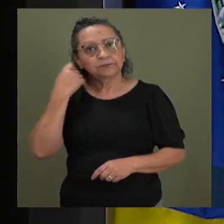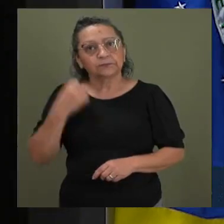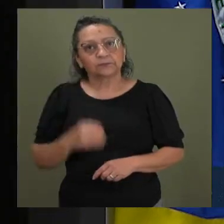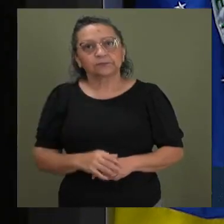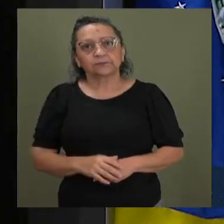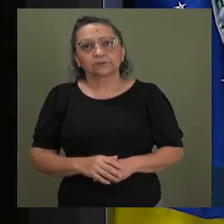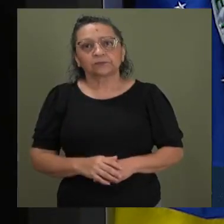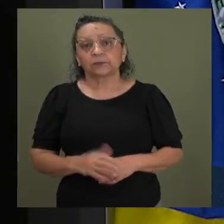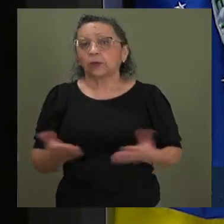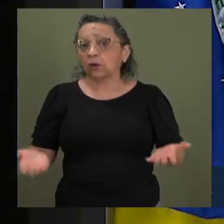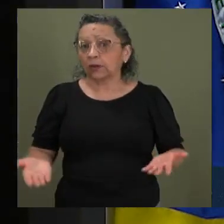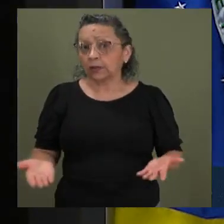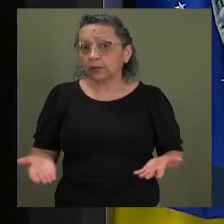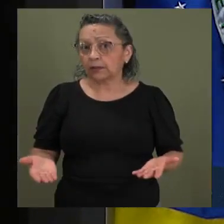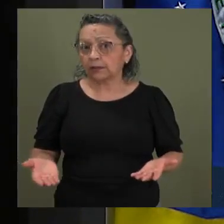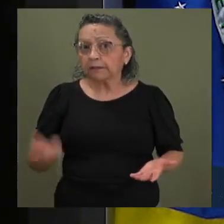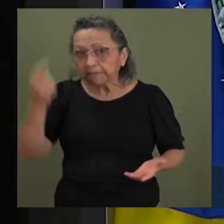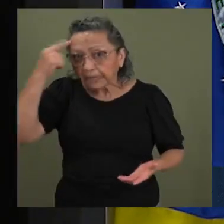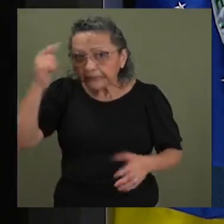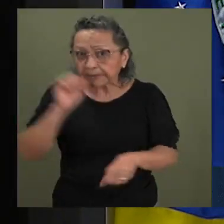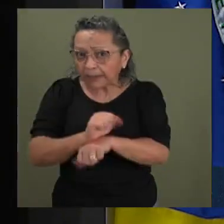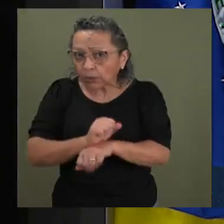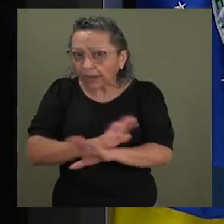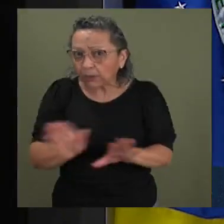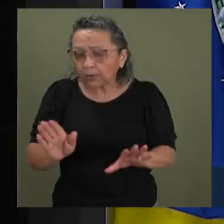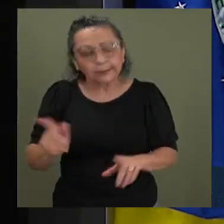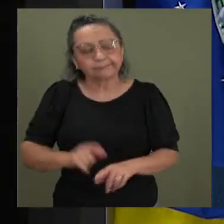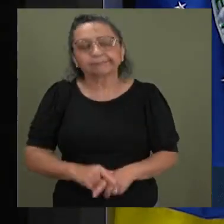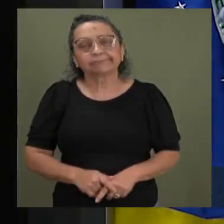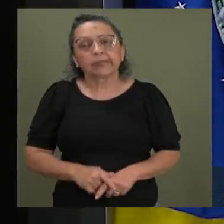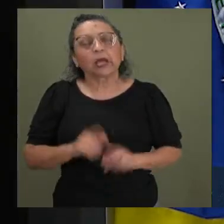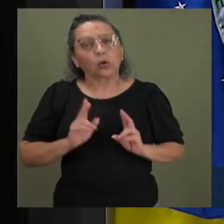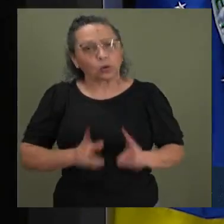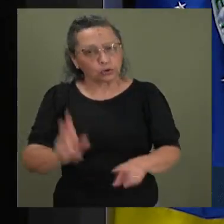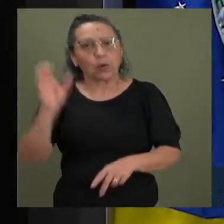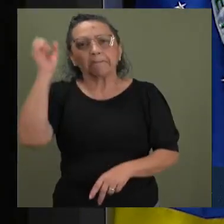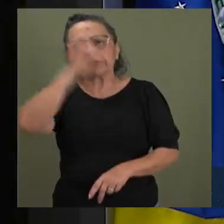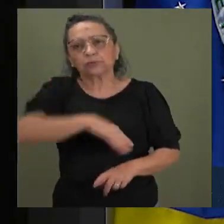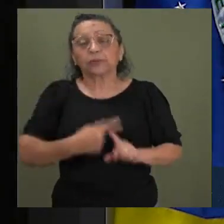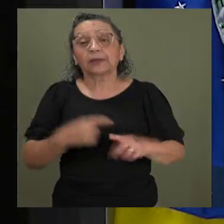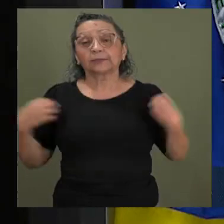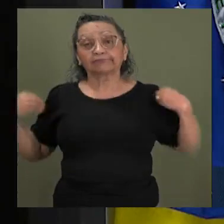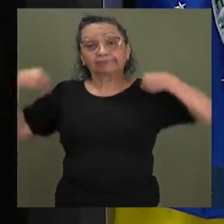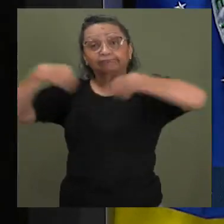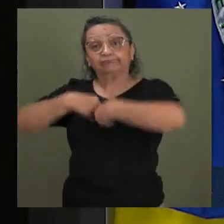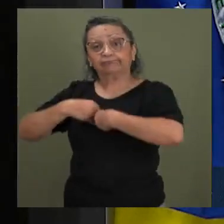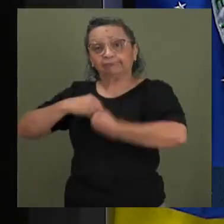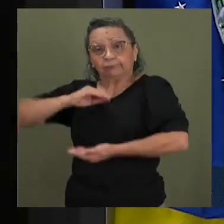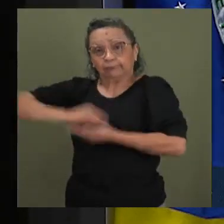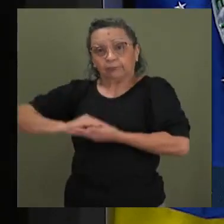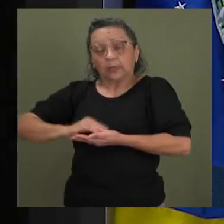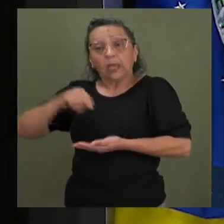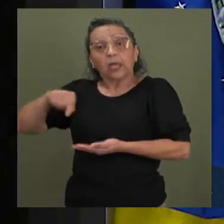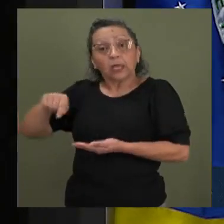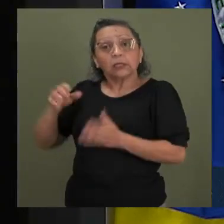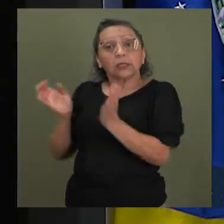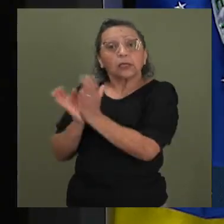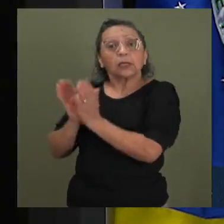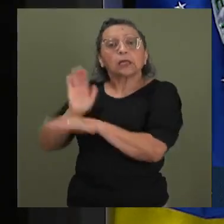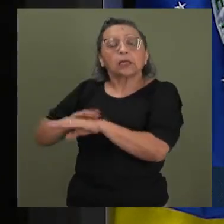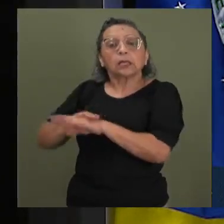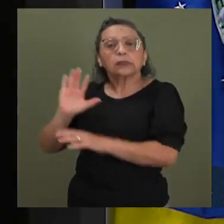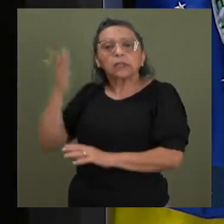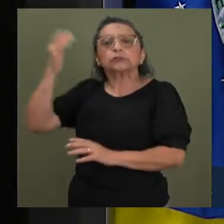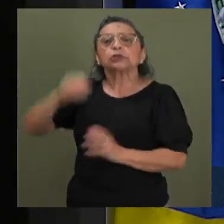o absurdo não para por aí. É que os magistrados do STF estão decidindo a quantidade de maconha